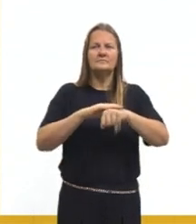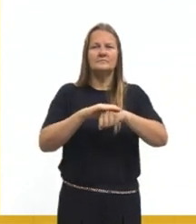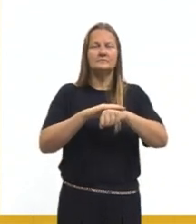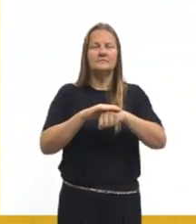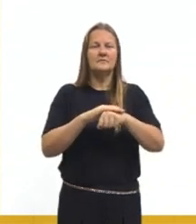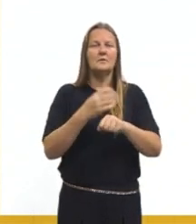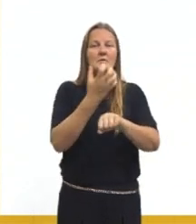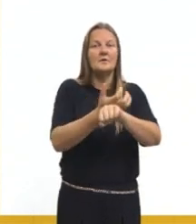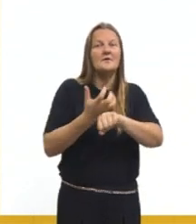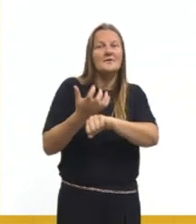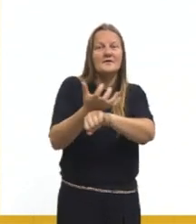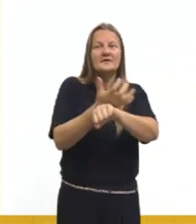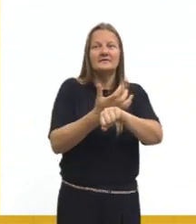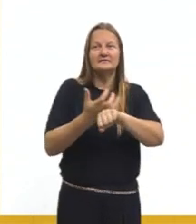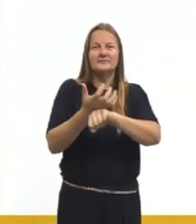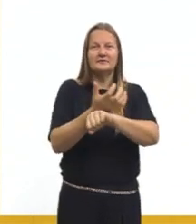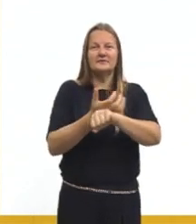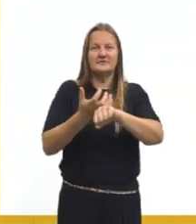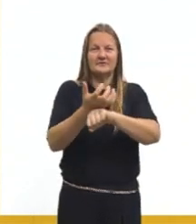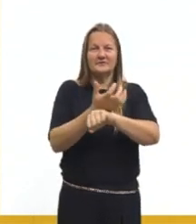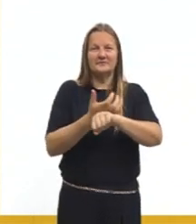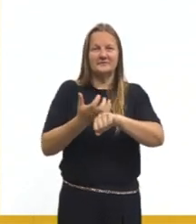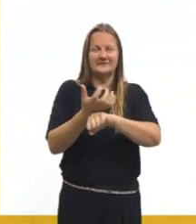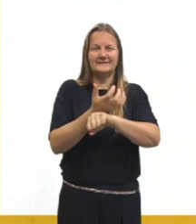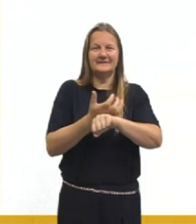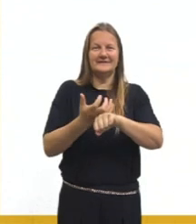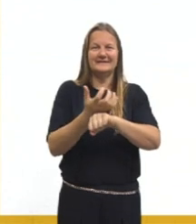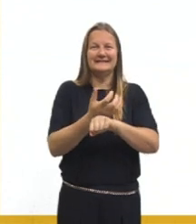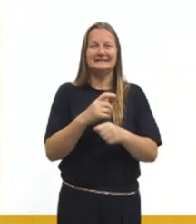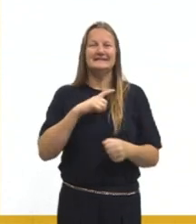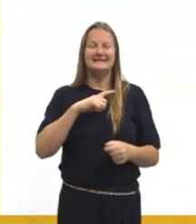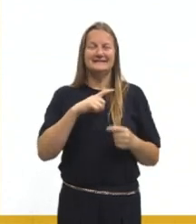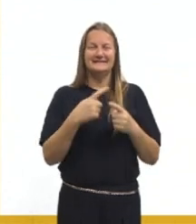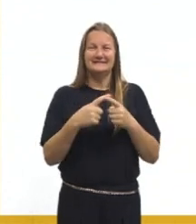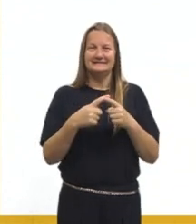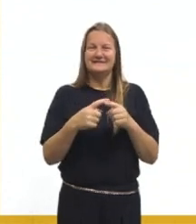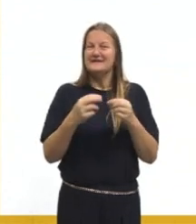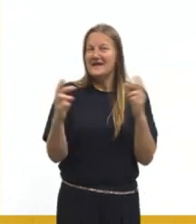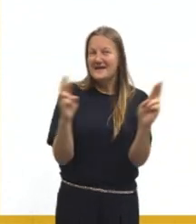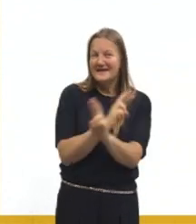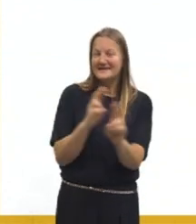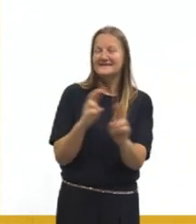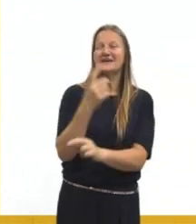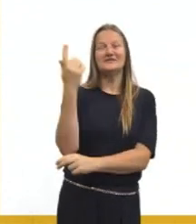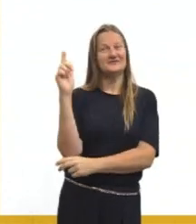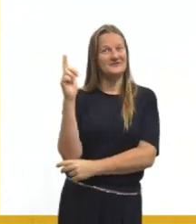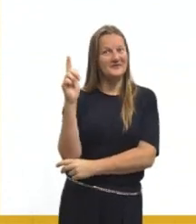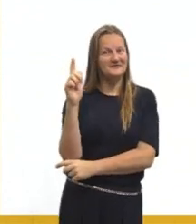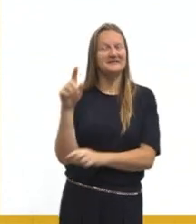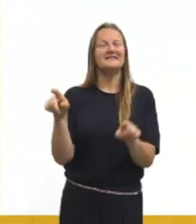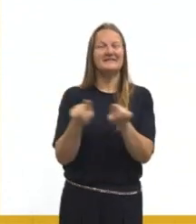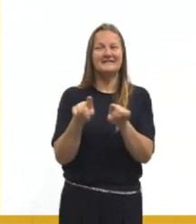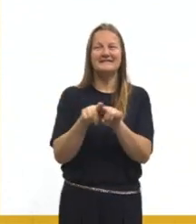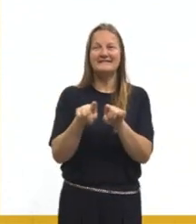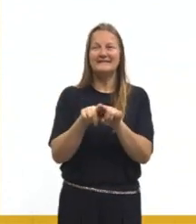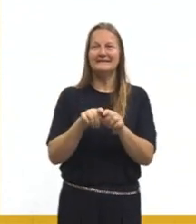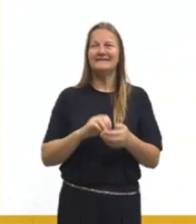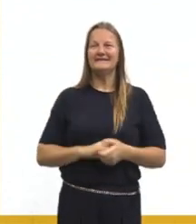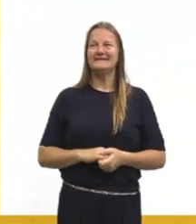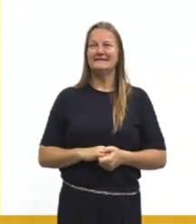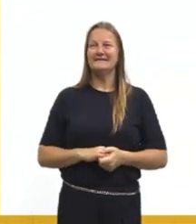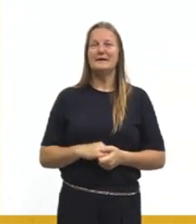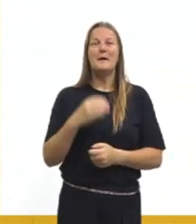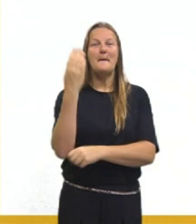componentes da nossa da nossa Matriz né então uma relacionando com geografia e outra a gente pode considerar então